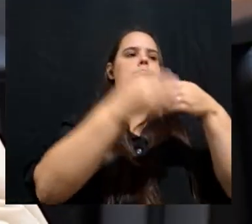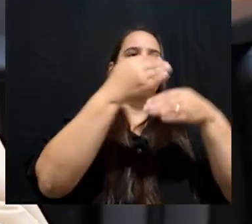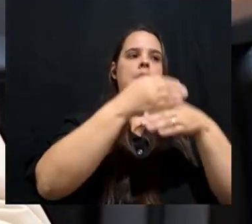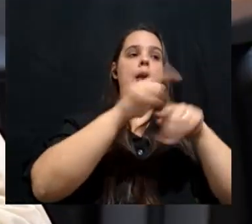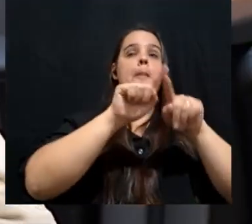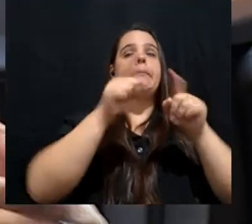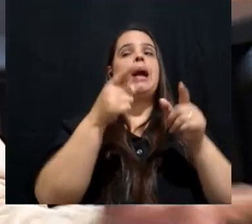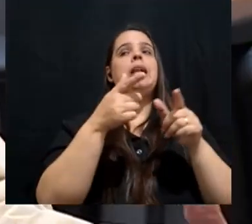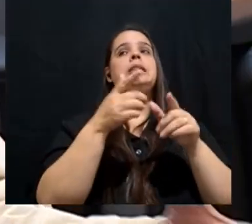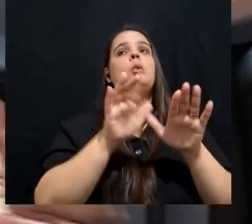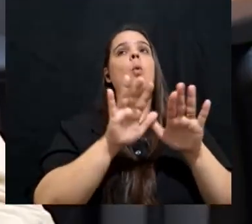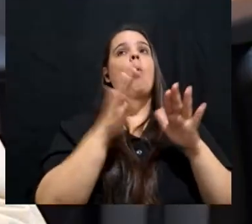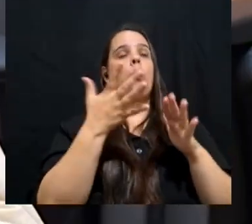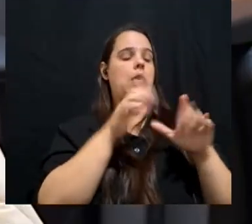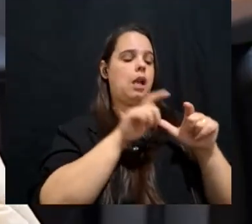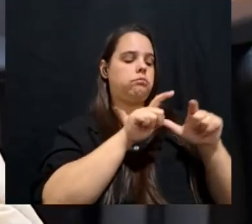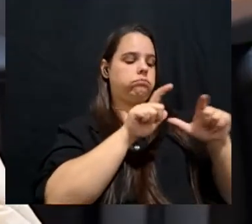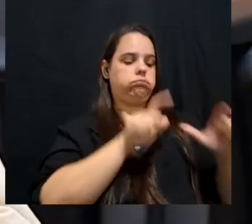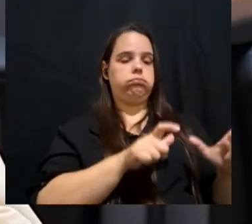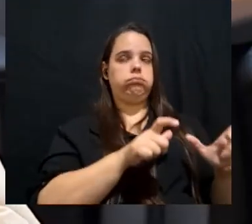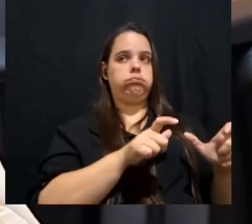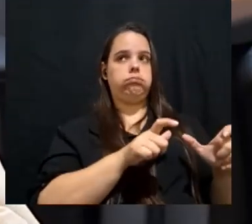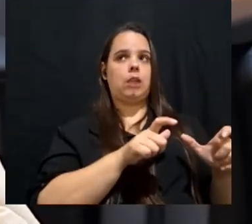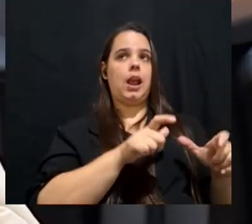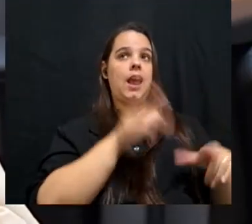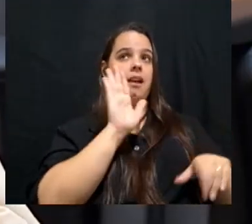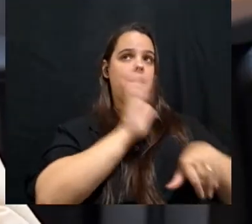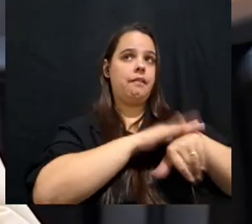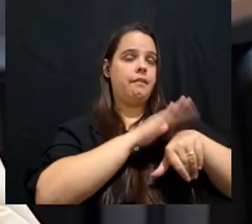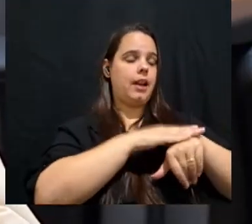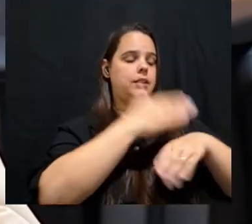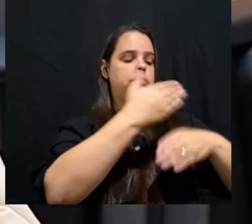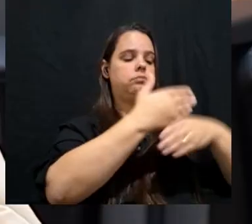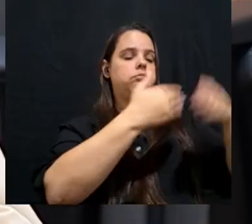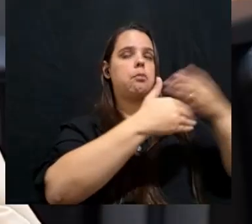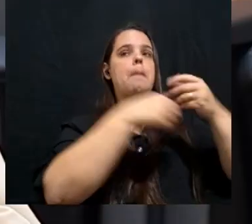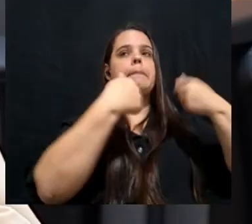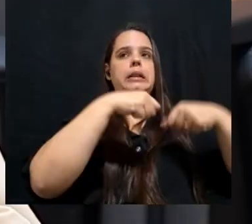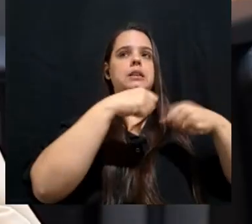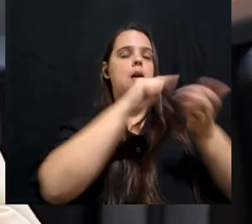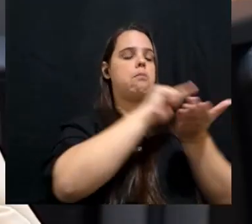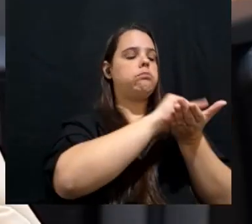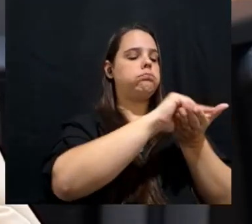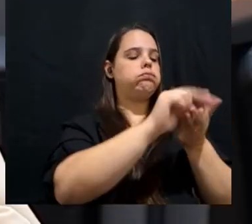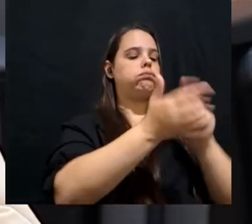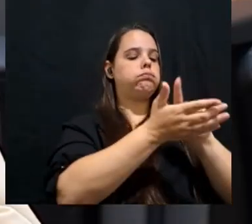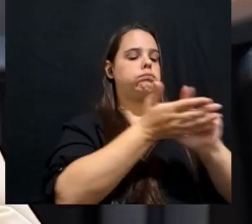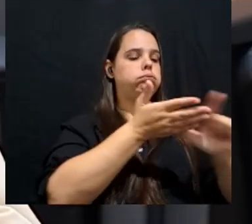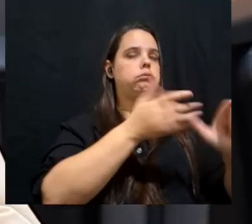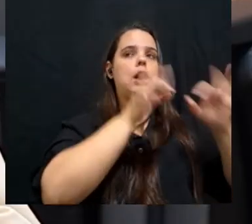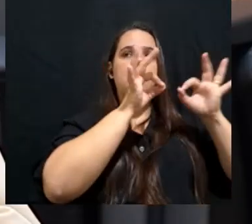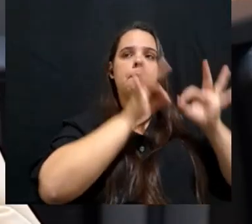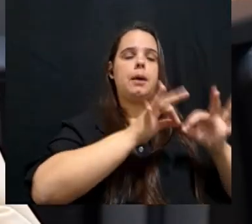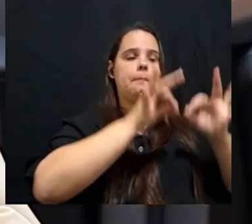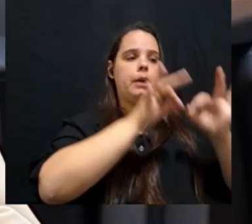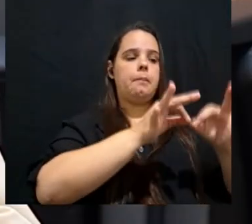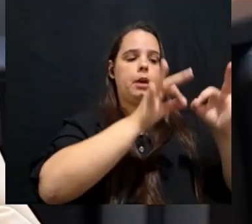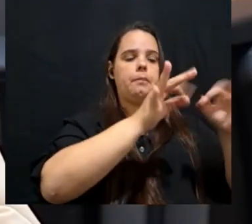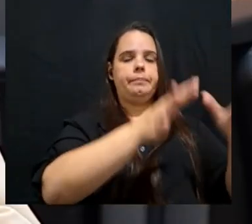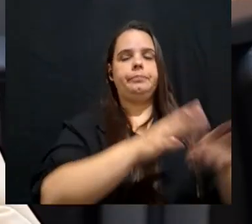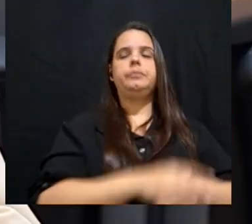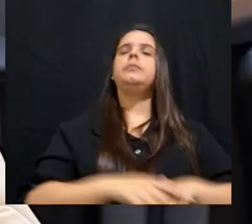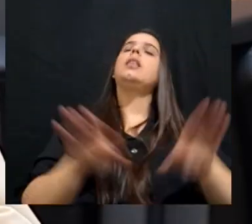os mutirões, as indicações, ela serve justamente para isso. E conscientizar também a população, né, a comunidade, para